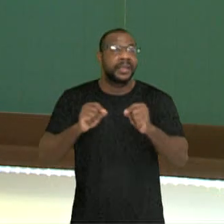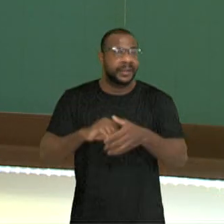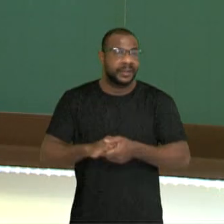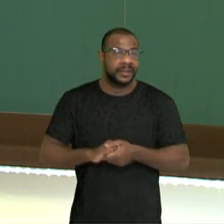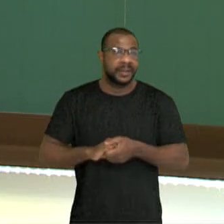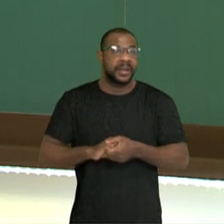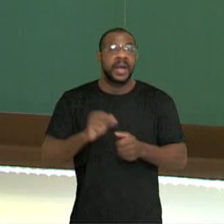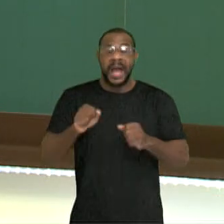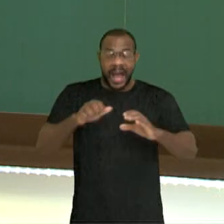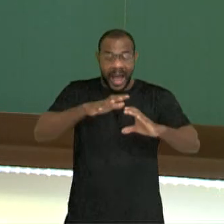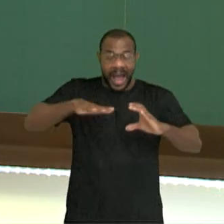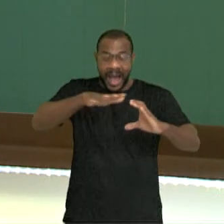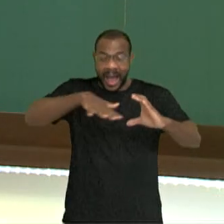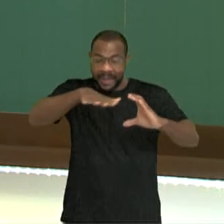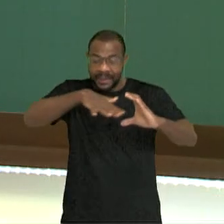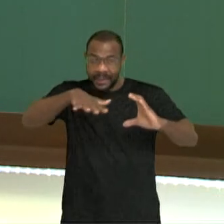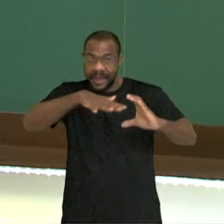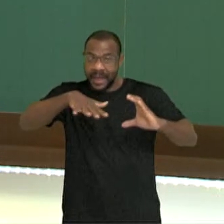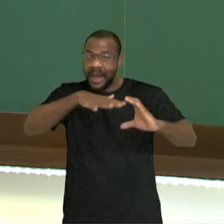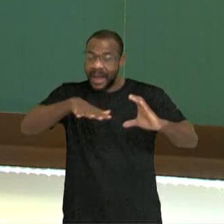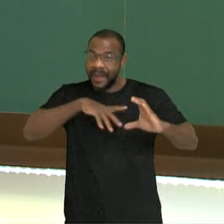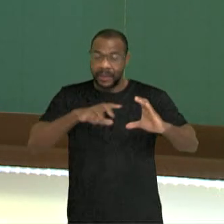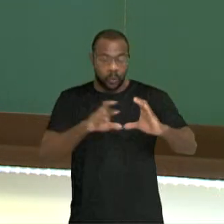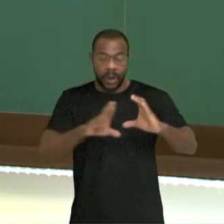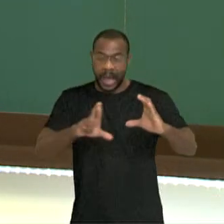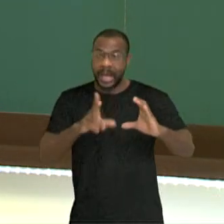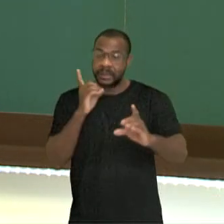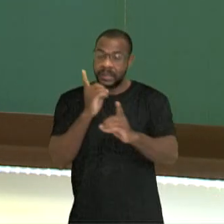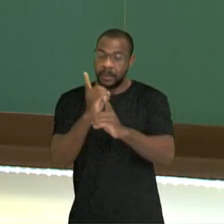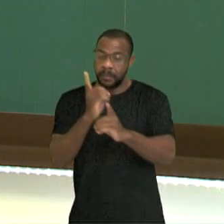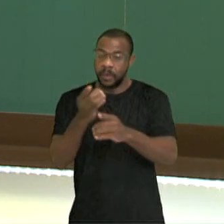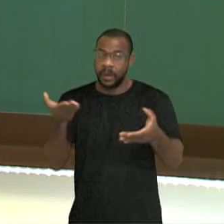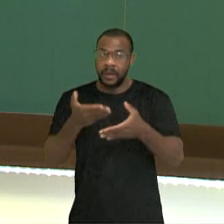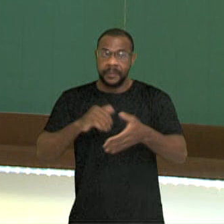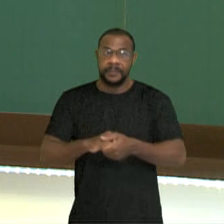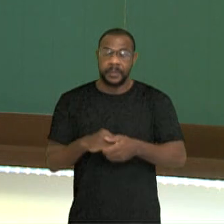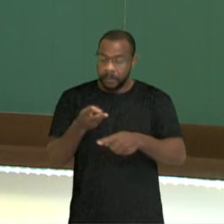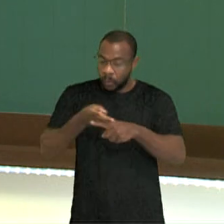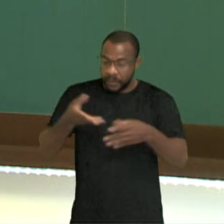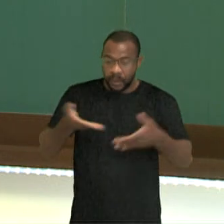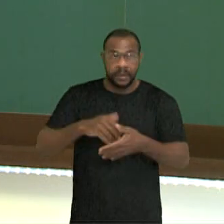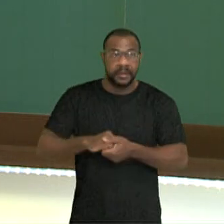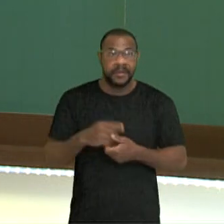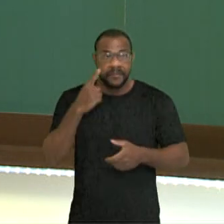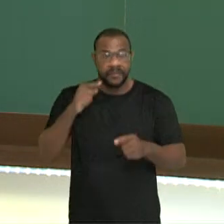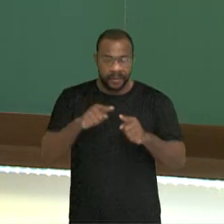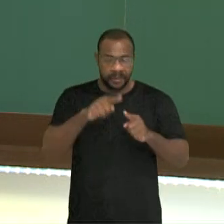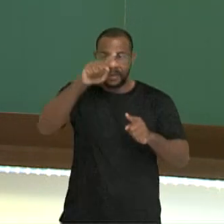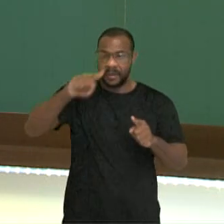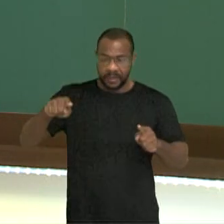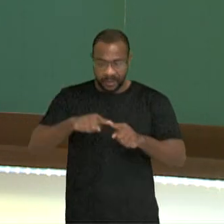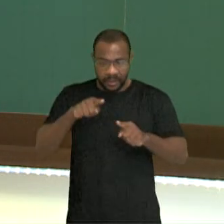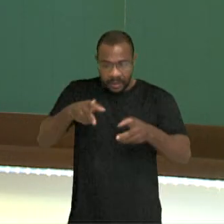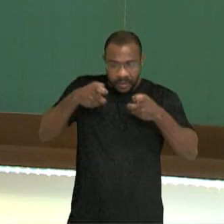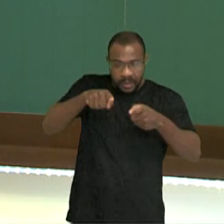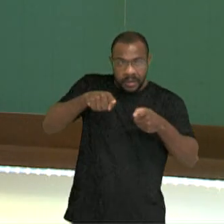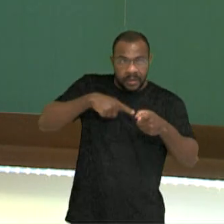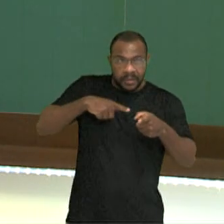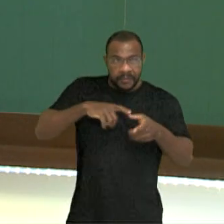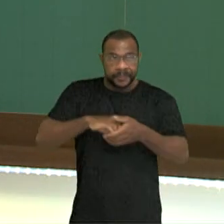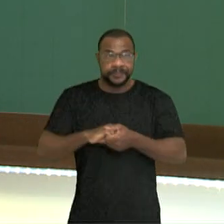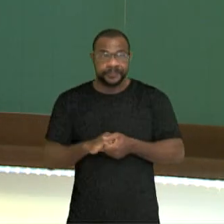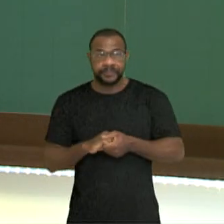é a área, ou o raio que nós estamos procurando. Então, nós vamos ter que ver aqui o nosso triângulo retângulo, através do